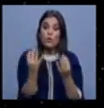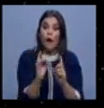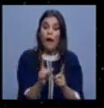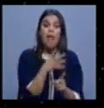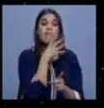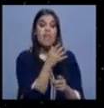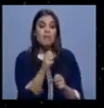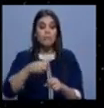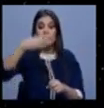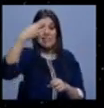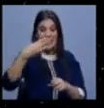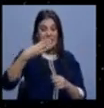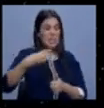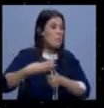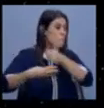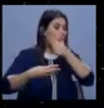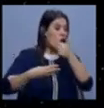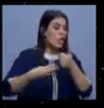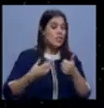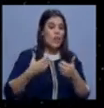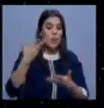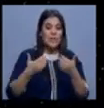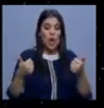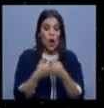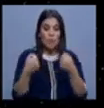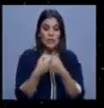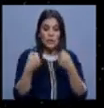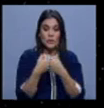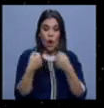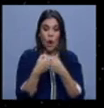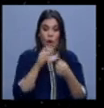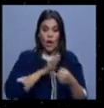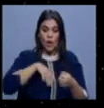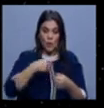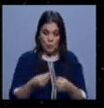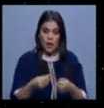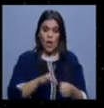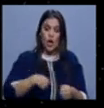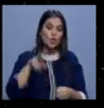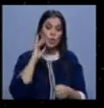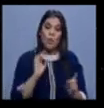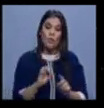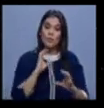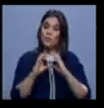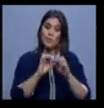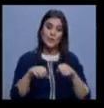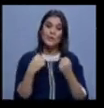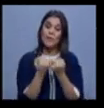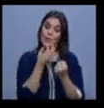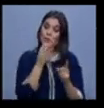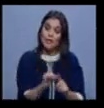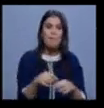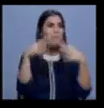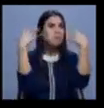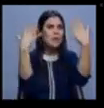dos 3 melhores da competição europeia da CANSAT 2017, é uma coisa que nós geralmente não ouvimos na comunicação social. Portanto, um voto de parabéns para a